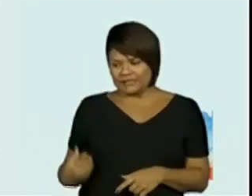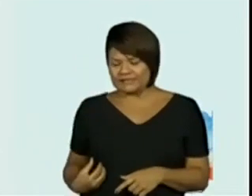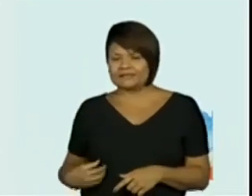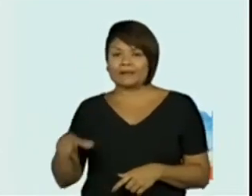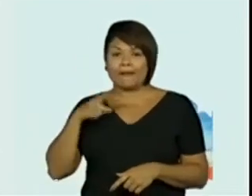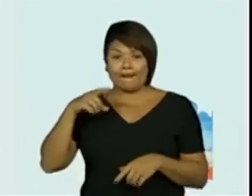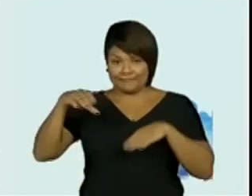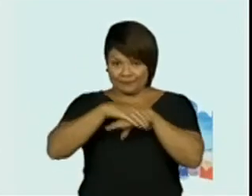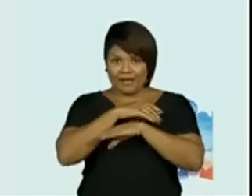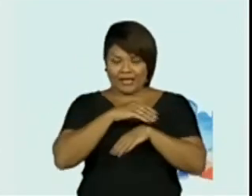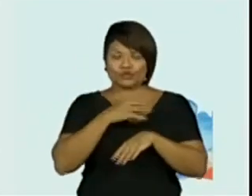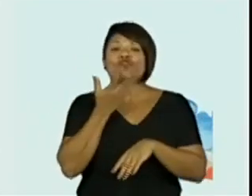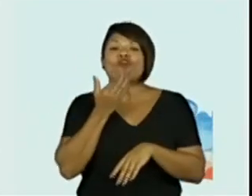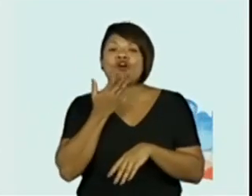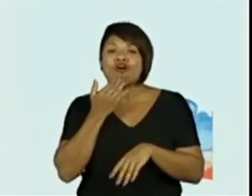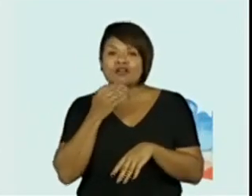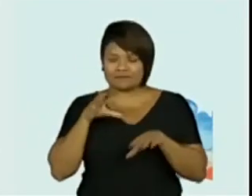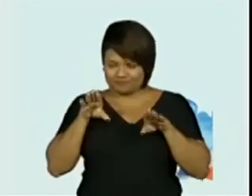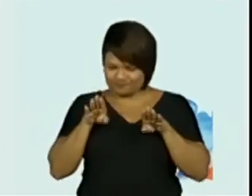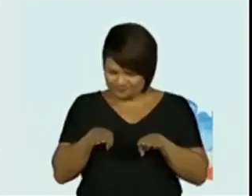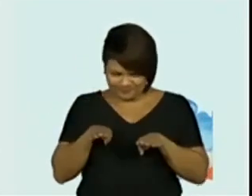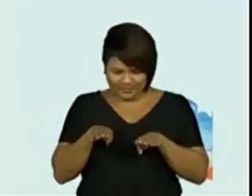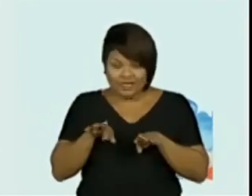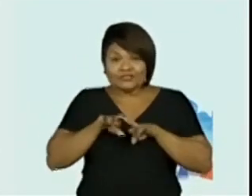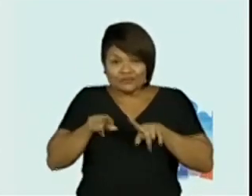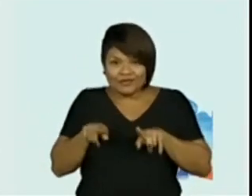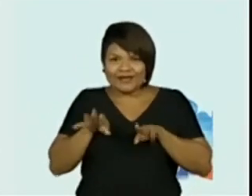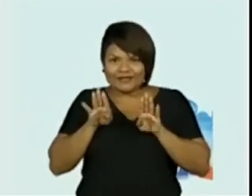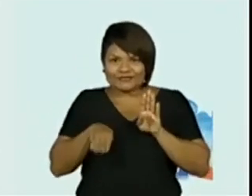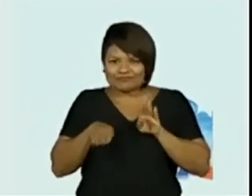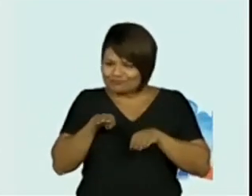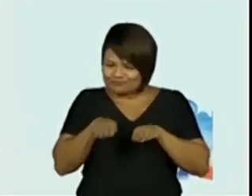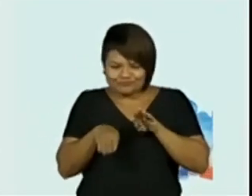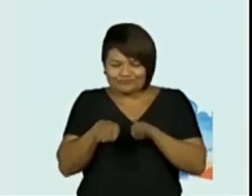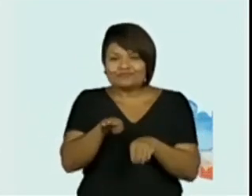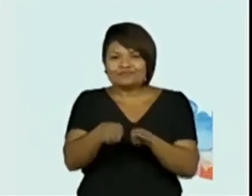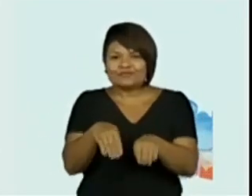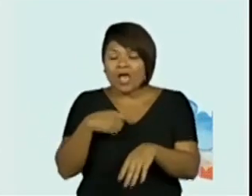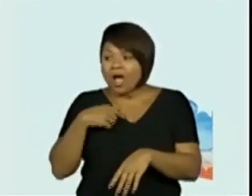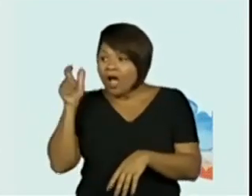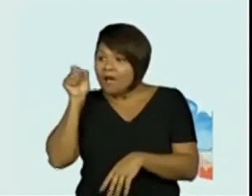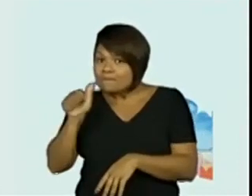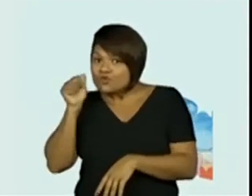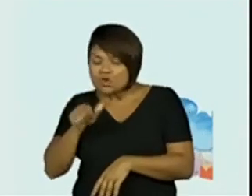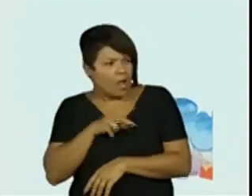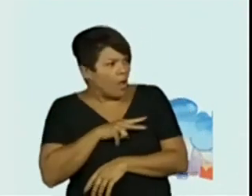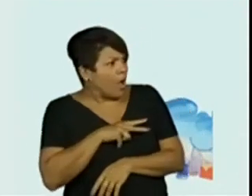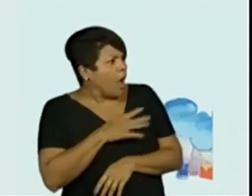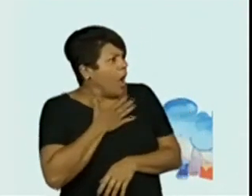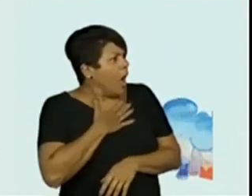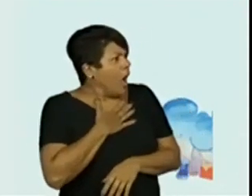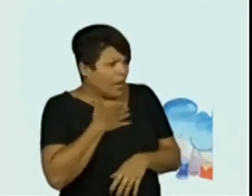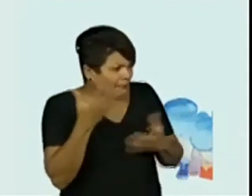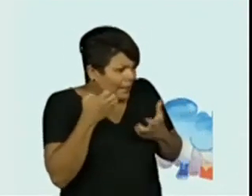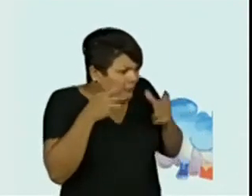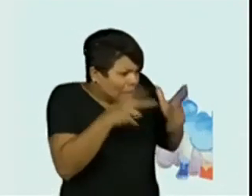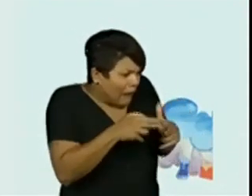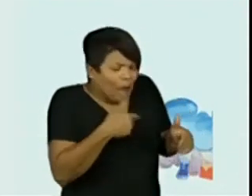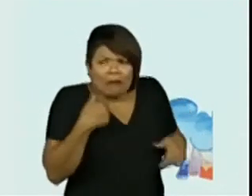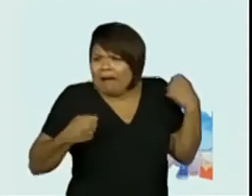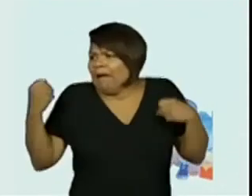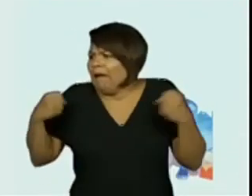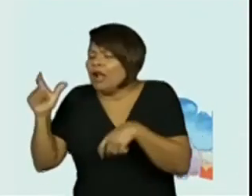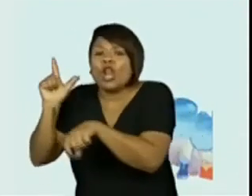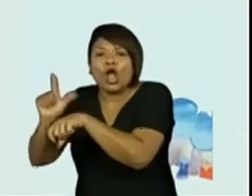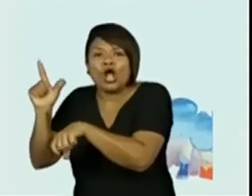O dono da sapataria, coitado, ficou rouco de tanto explicar que não podia vender calçado desparelhado. Já